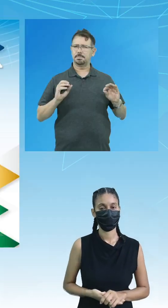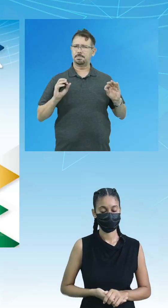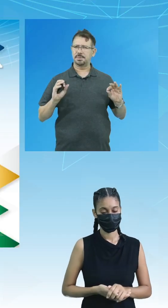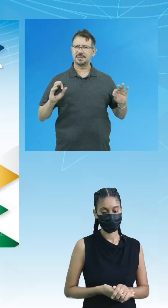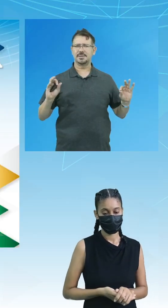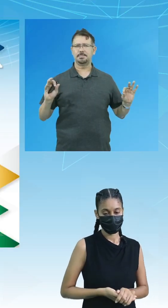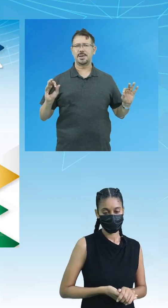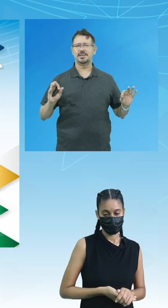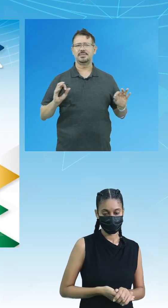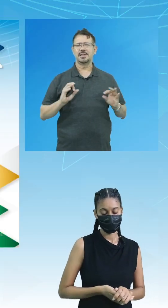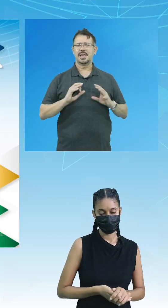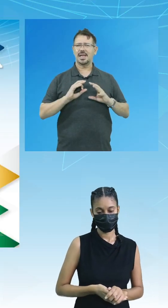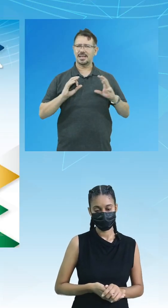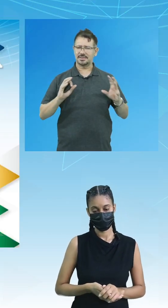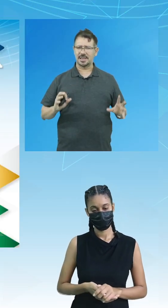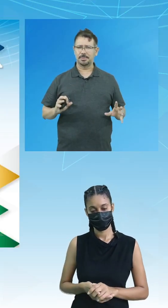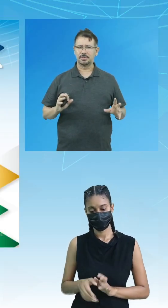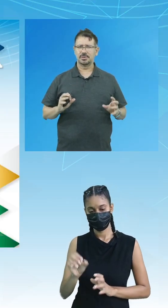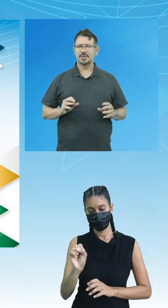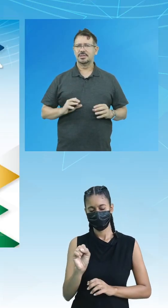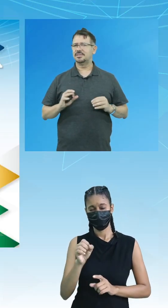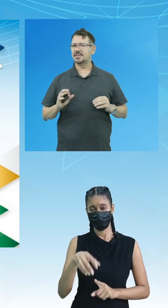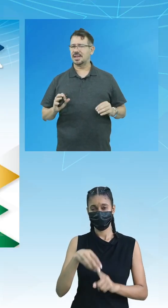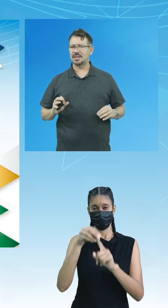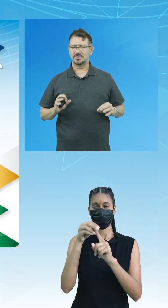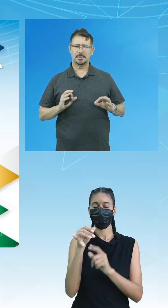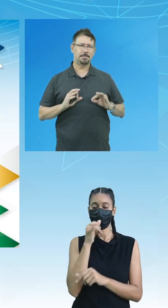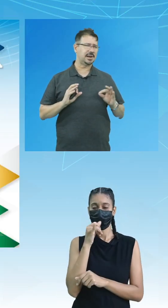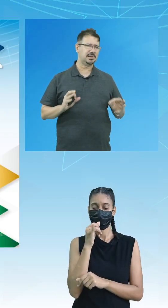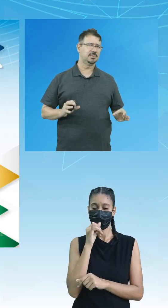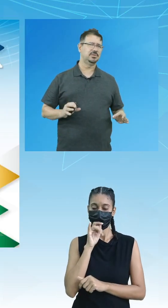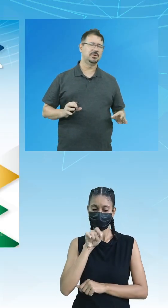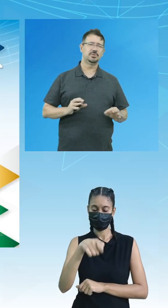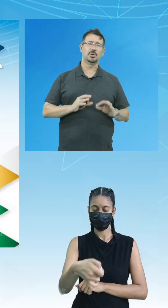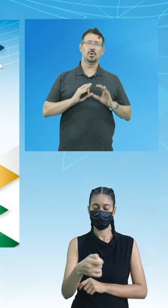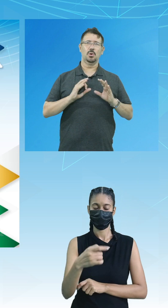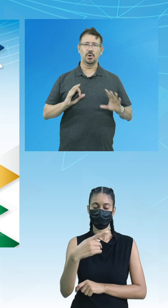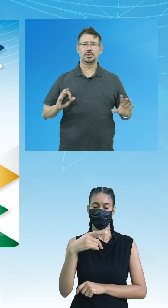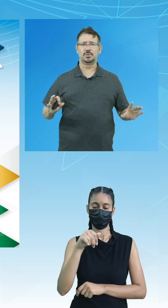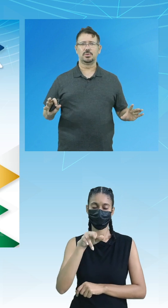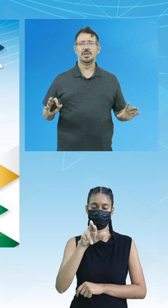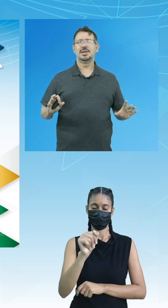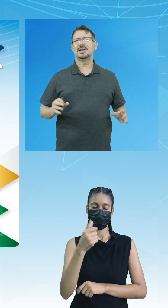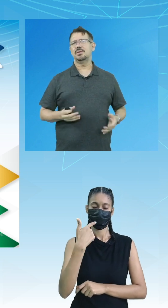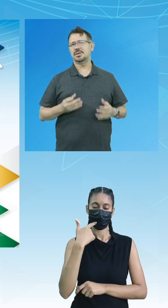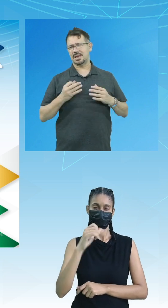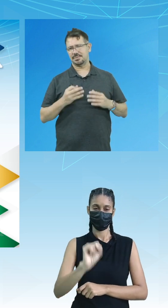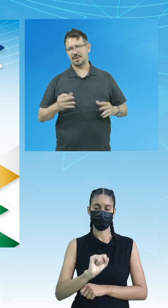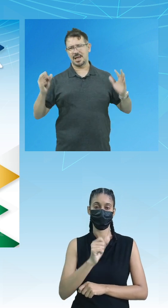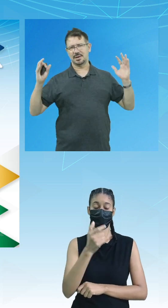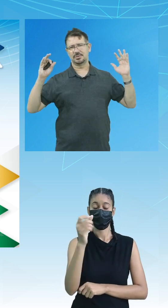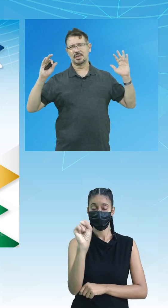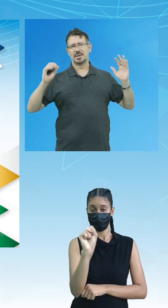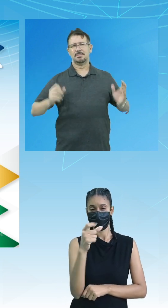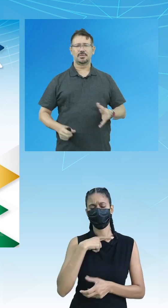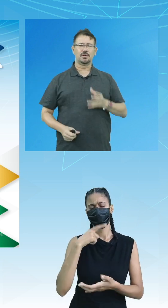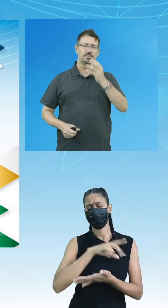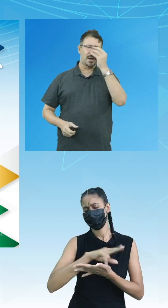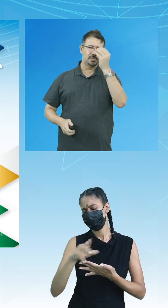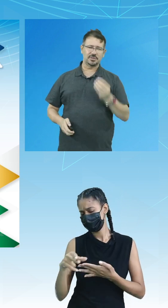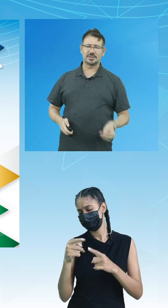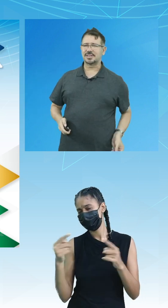8 principais exemplos de sinais paralinguísticos. 8. Claro que há vários,